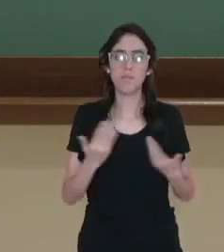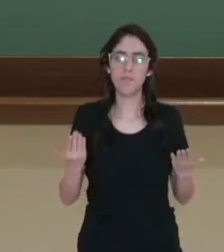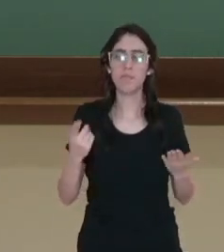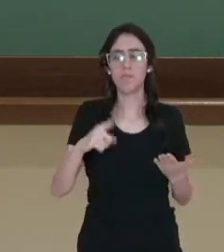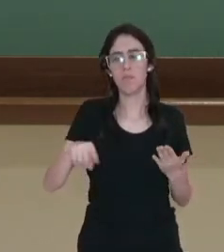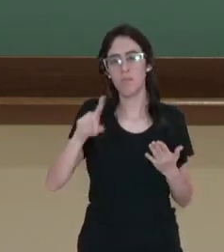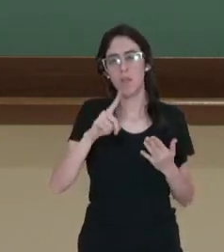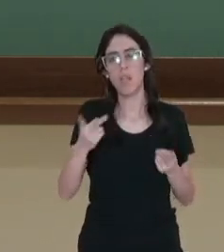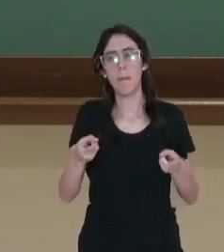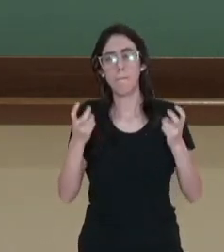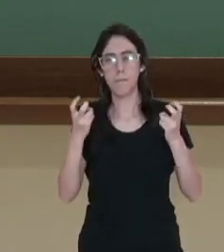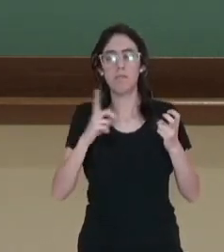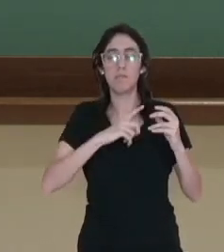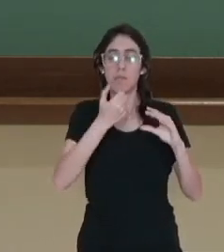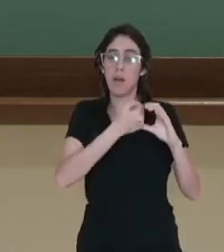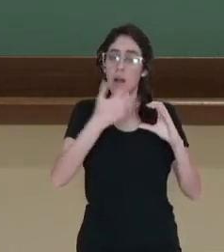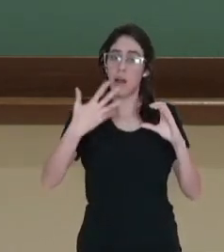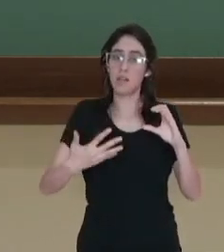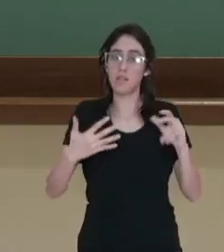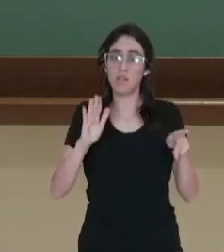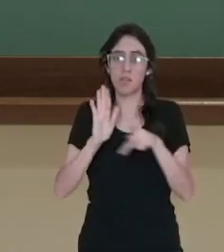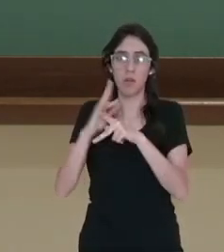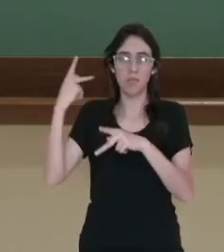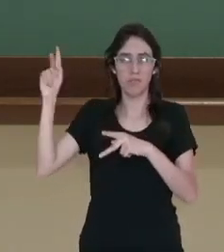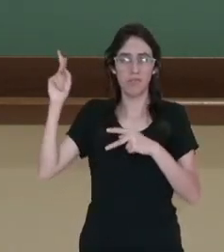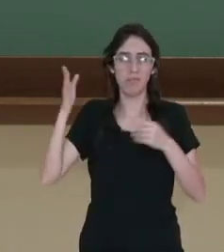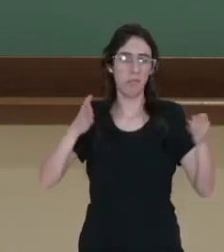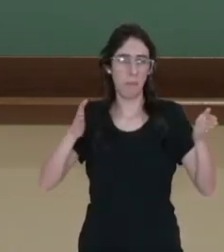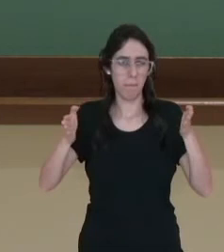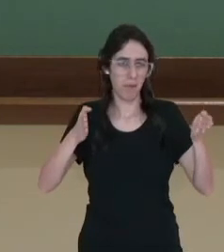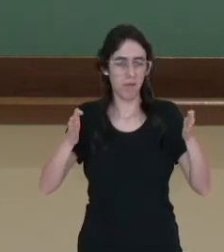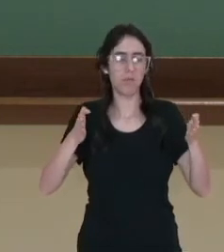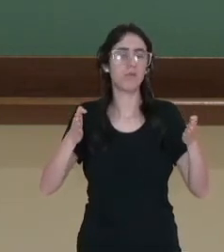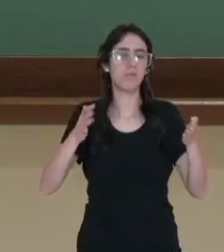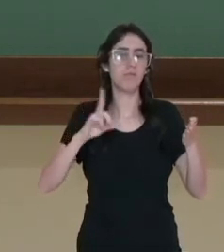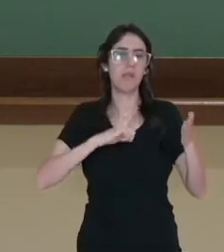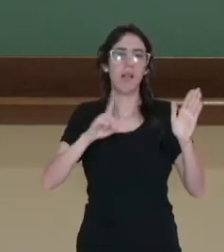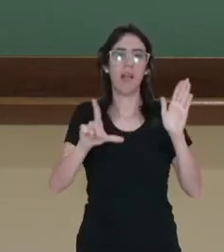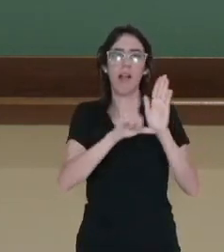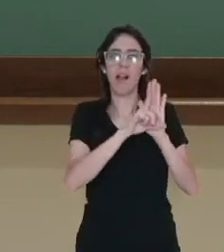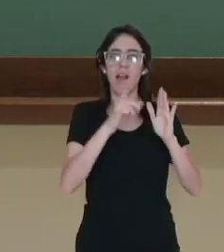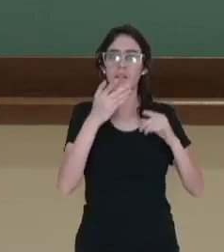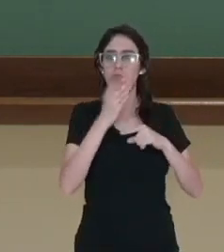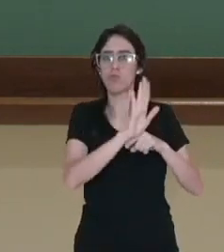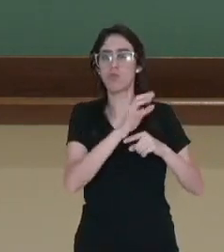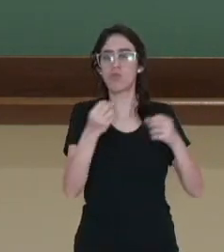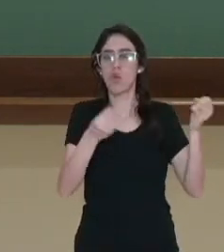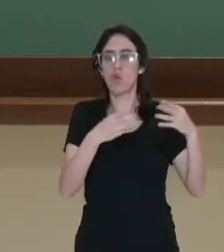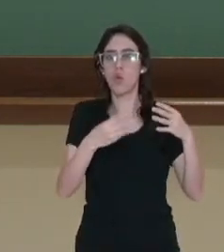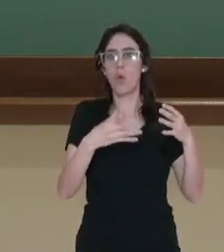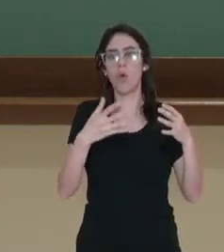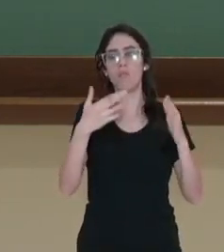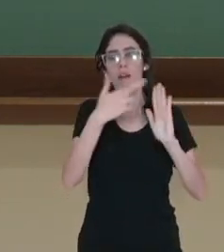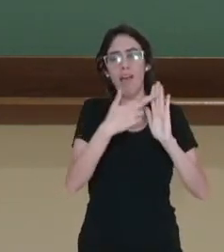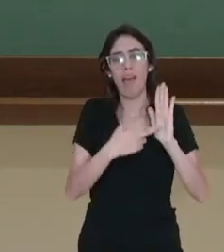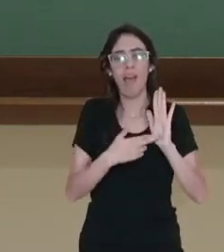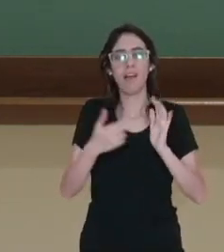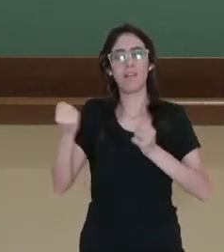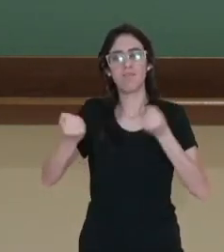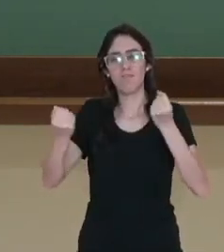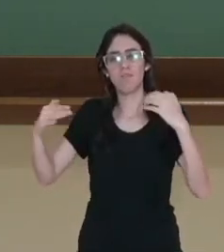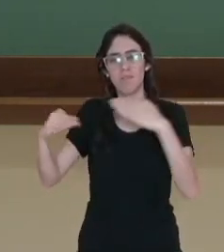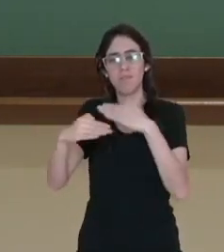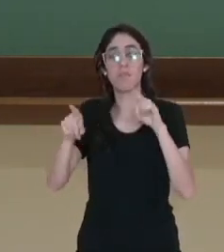percebe aí uma outra característica desse período do Brasil, de leis voltadas aí a modernizar tanto a educação quanto o